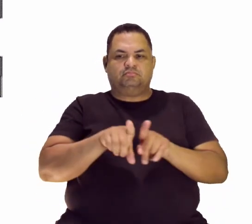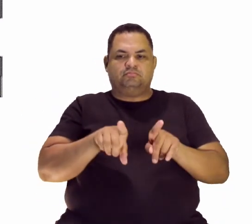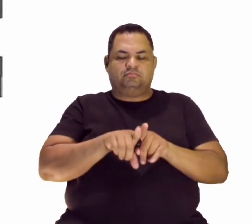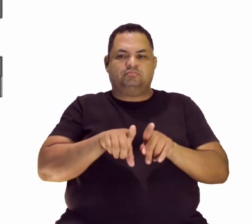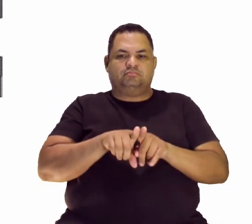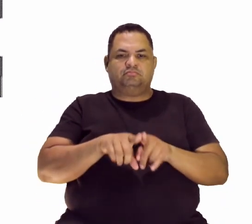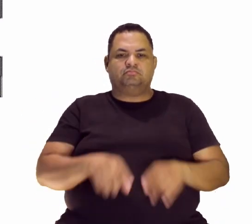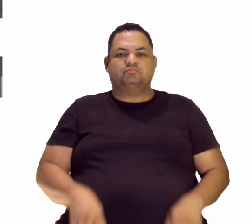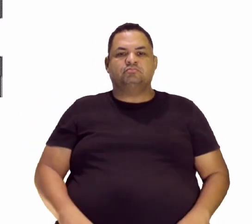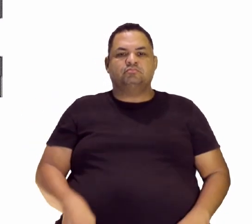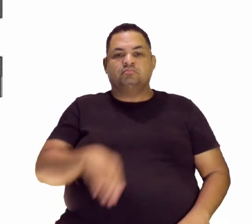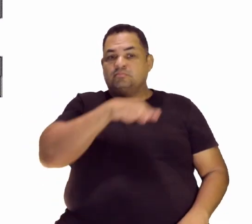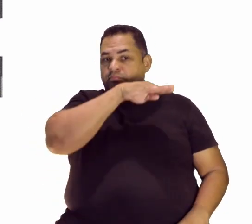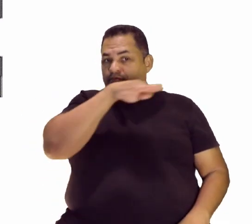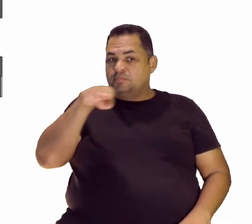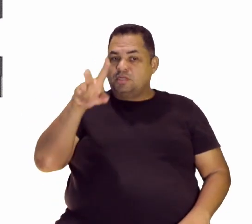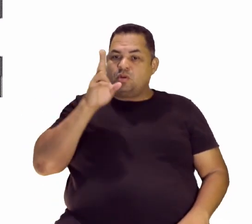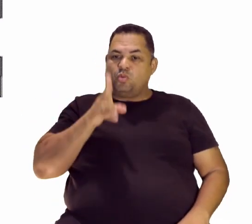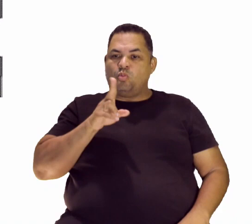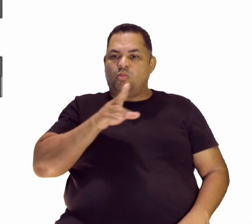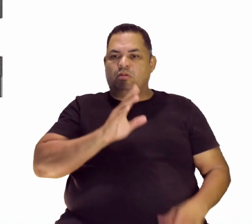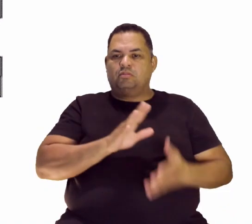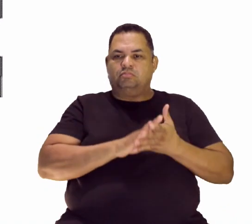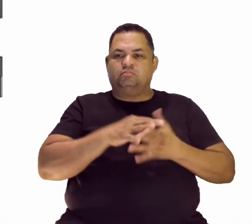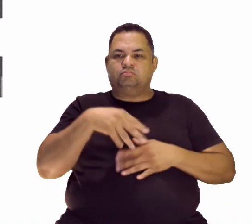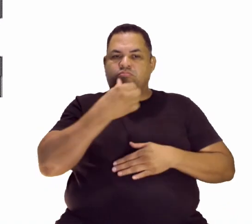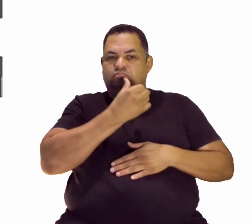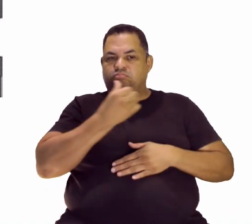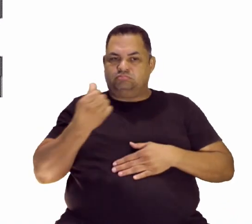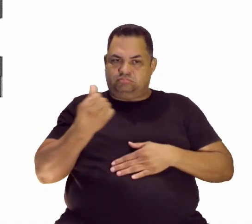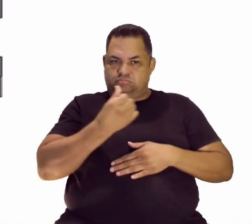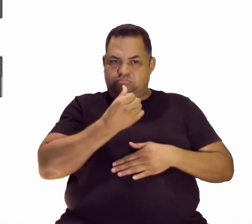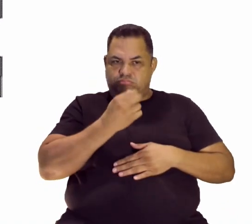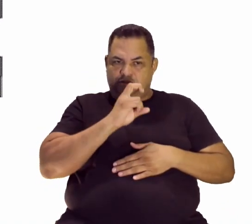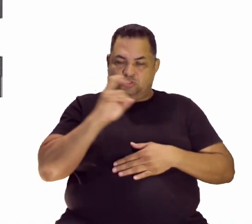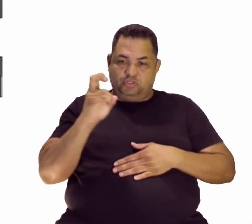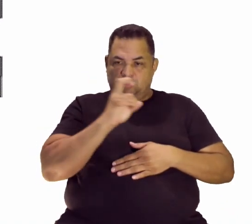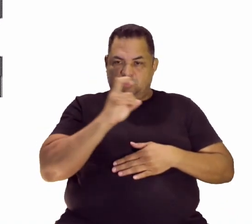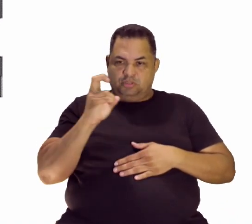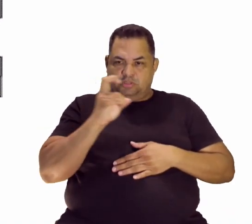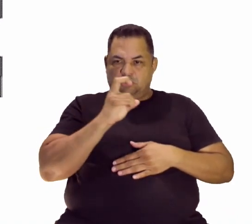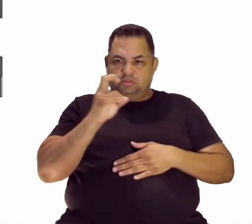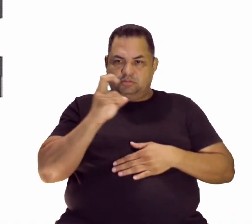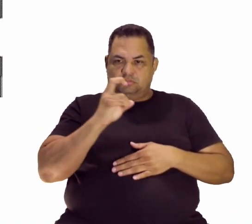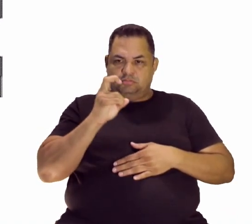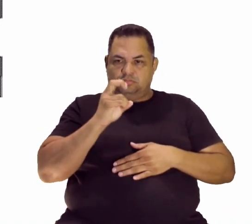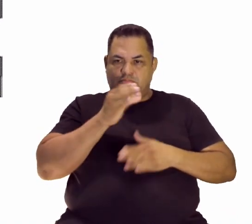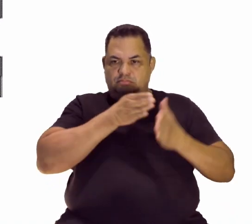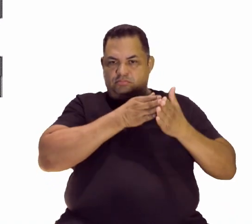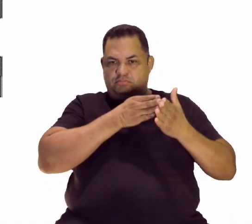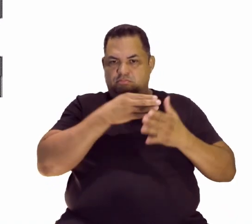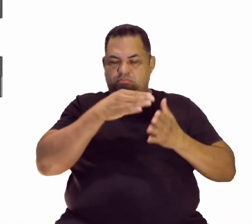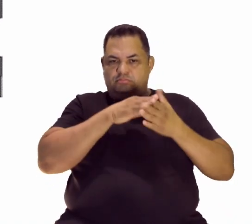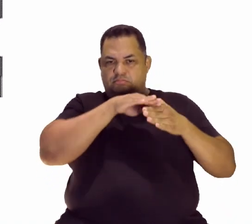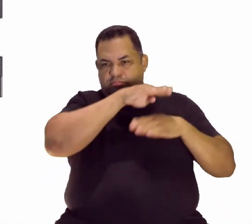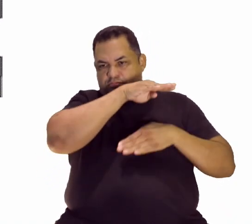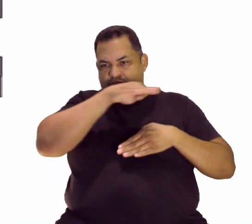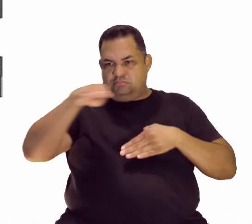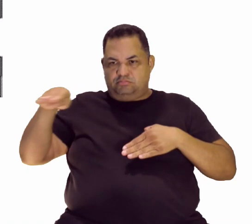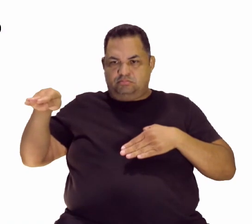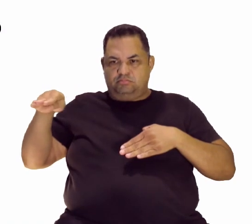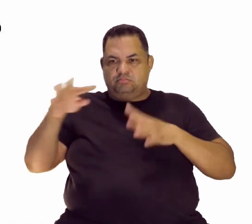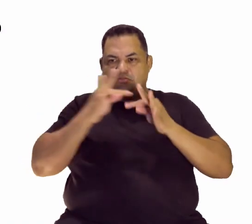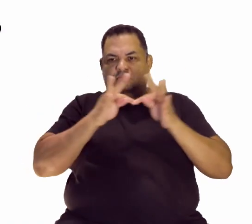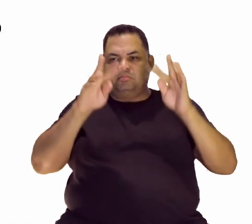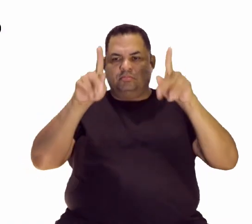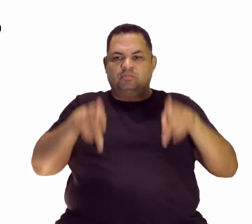estrôncio e ródio, eles estão no mesmo período da tabela periódica, ou seja, estão lá no 5º período da tabela